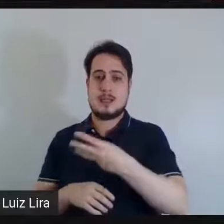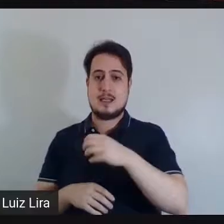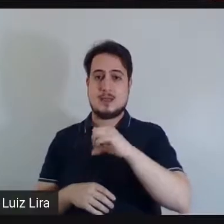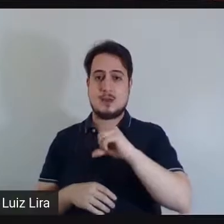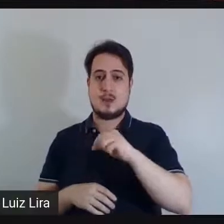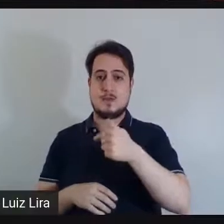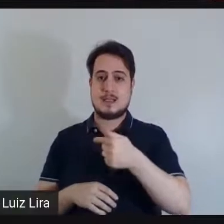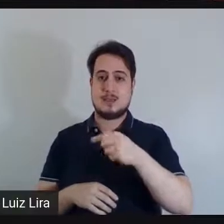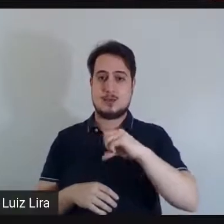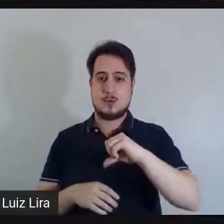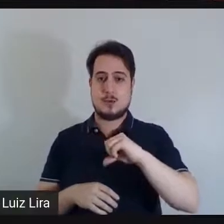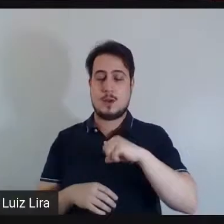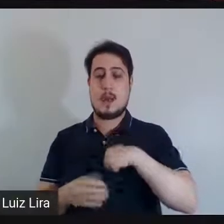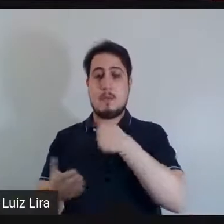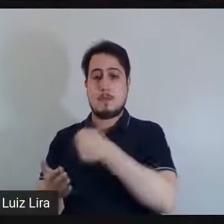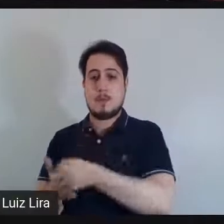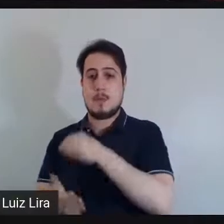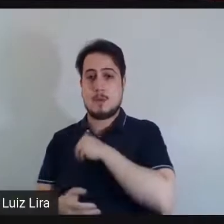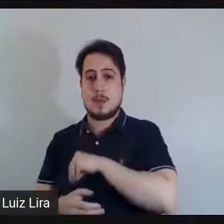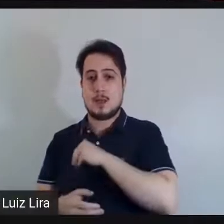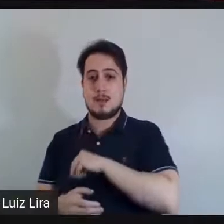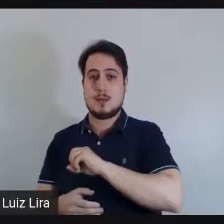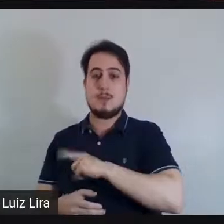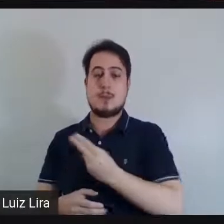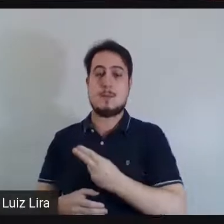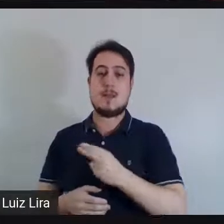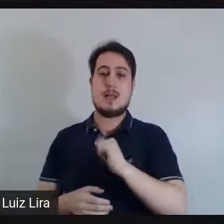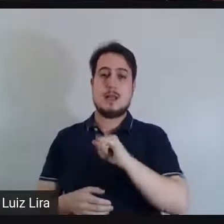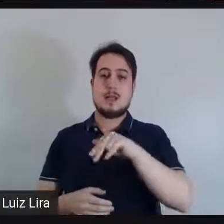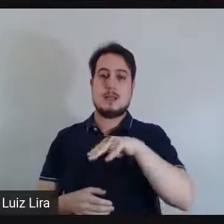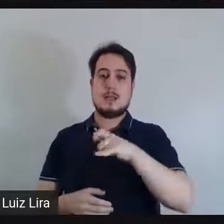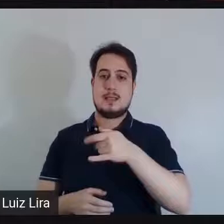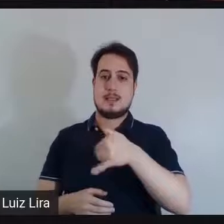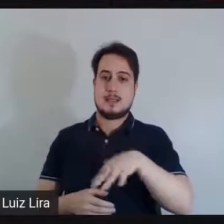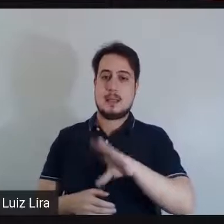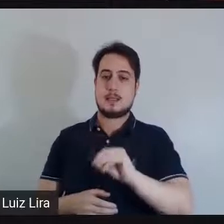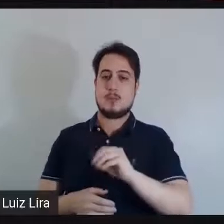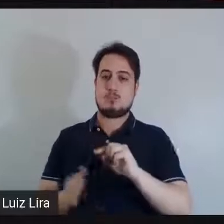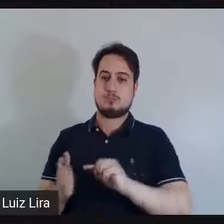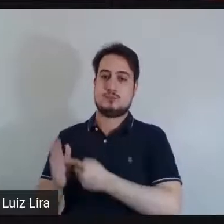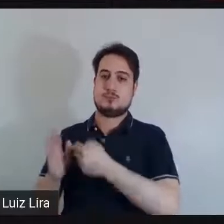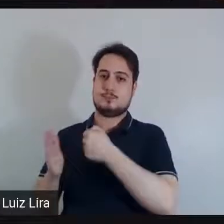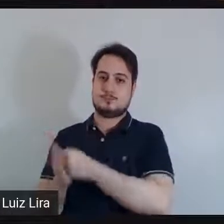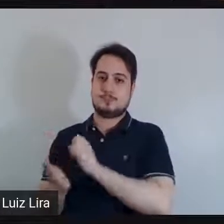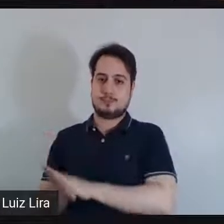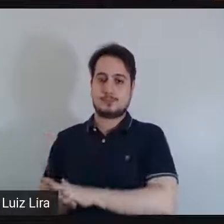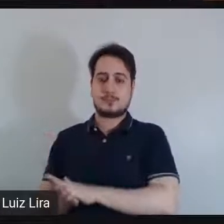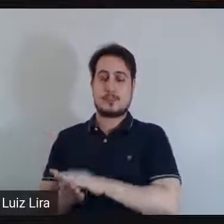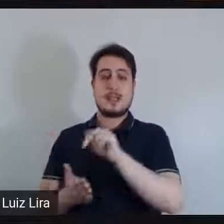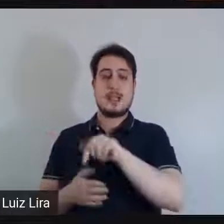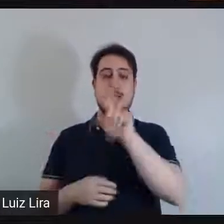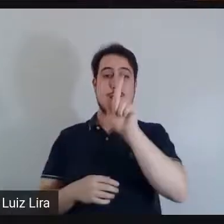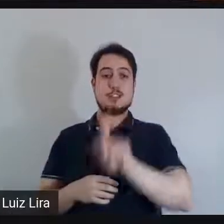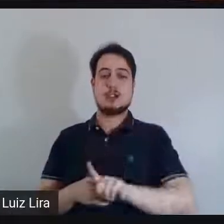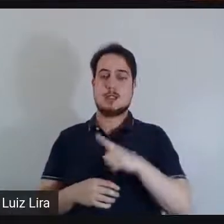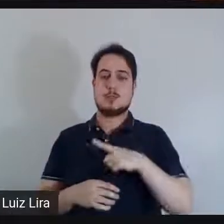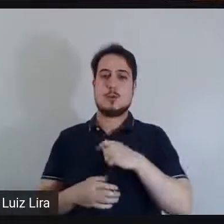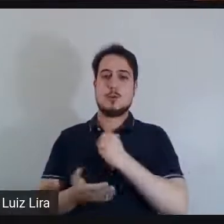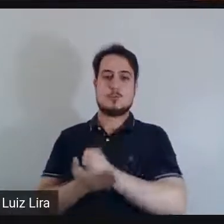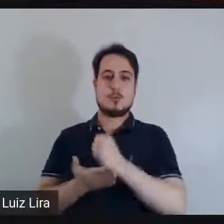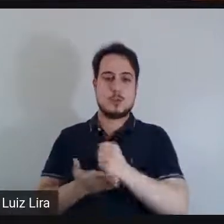de se transformar o pagamento em indenização. E esse é um critério que não cabe ao gestor de contrato. Vai caber uma